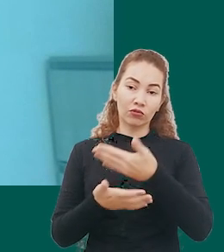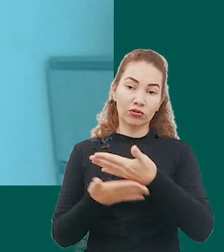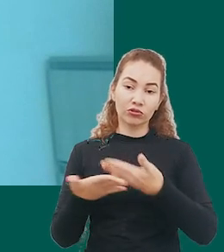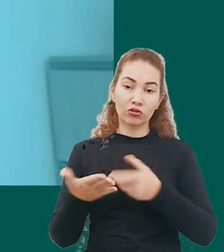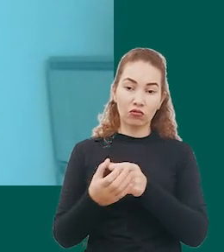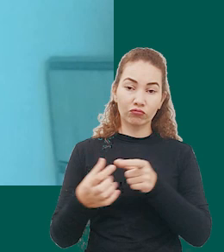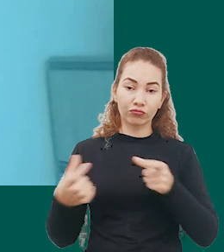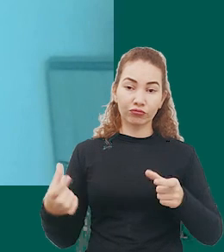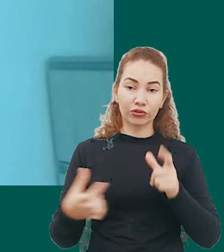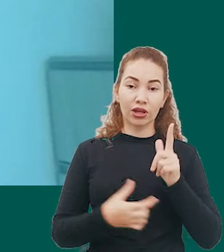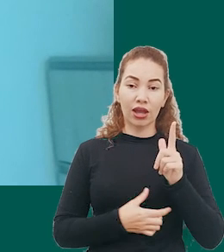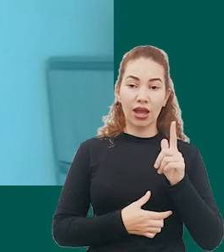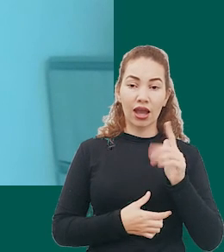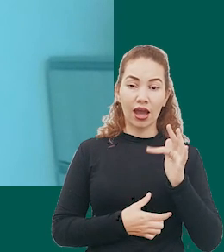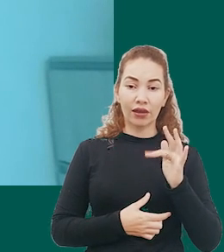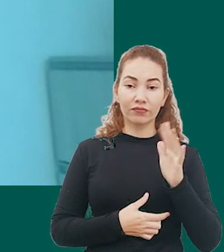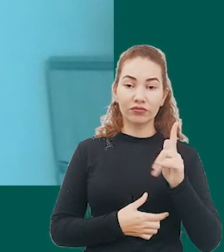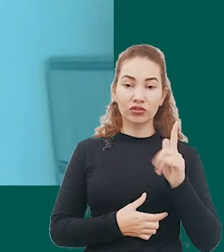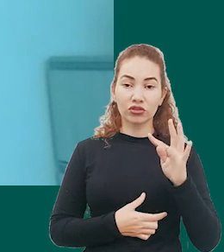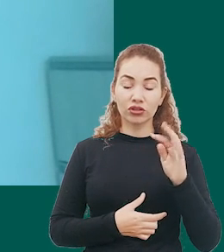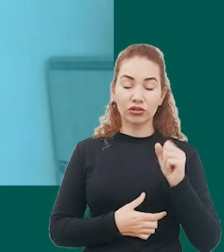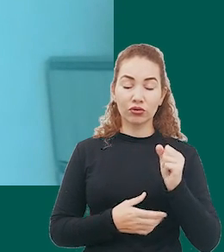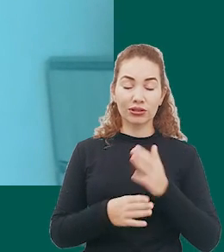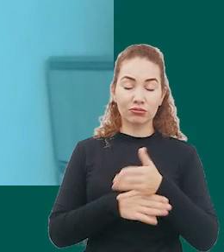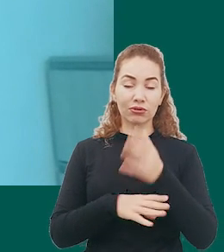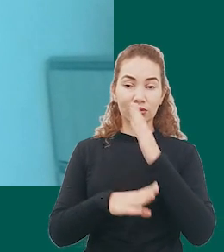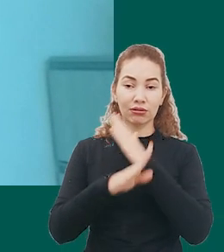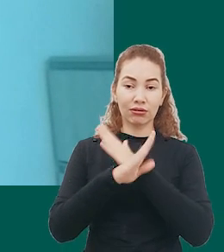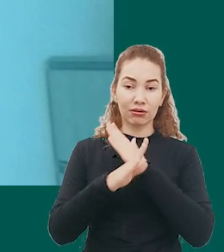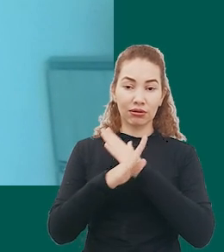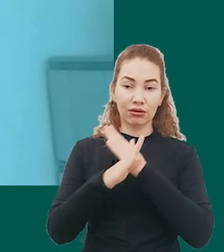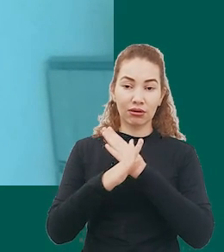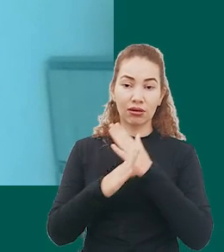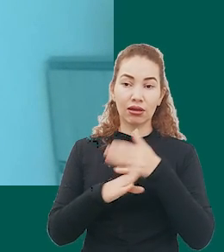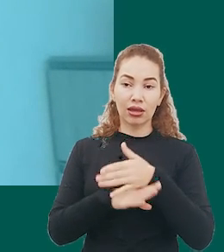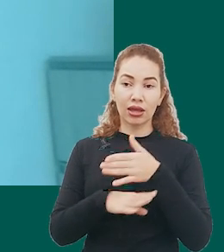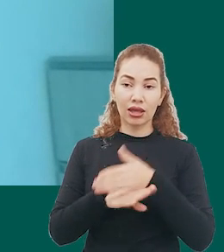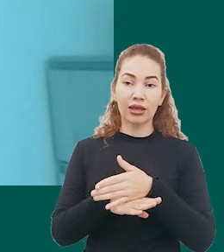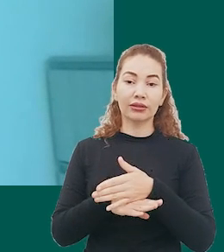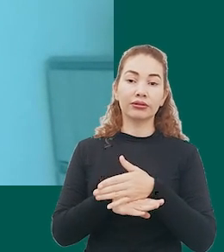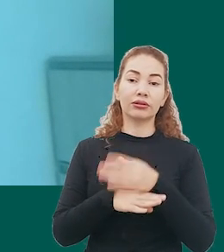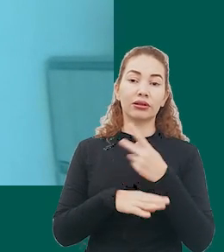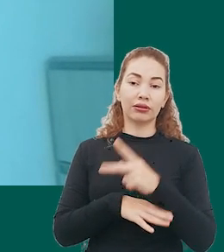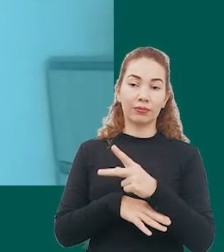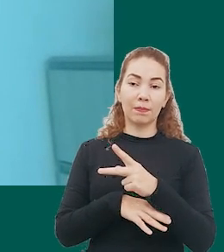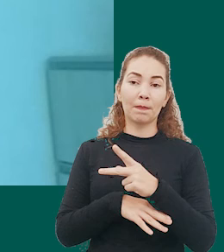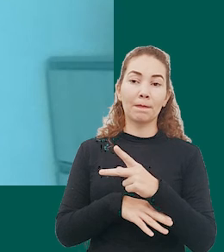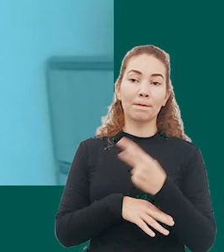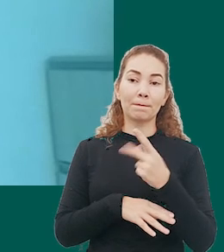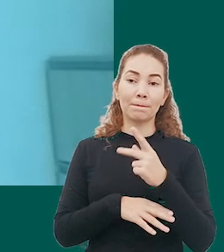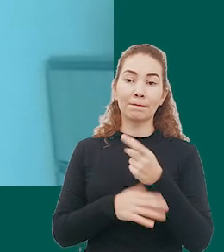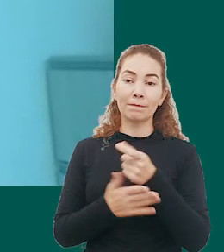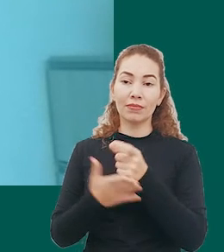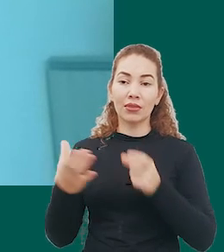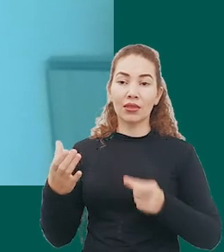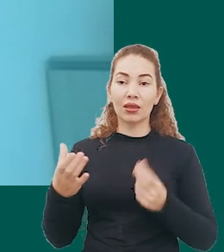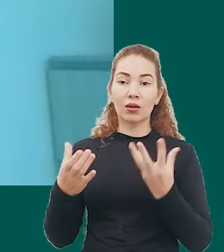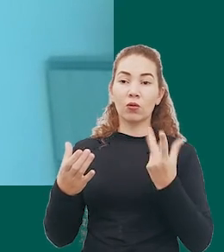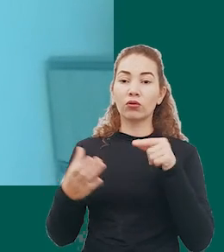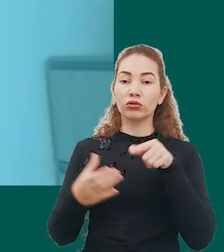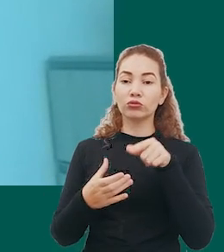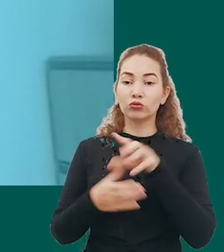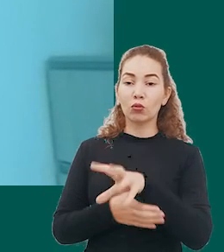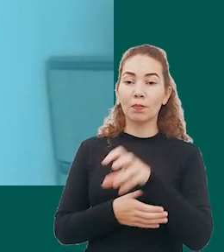teu FGTS, tu pode entrar lá na caixa, né, no teu extrato de FGTS, e lá vai aparecer o valor que